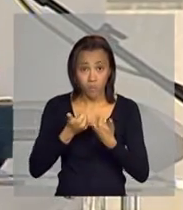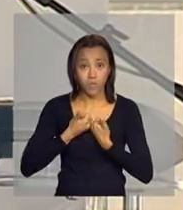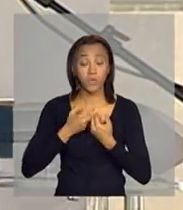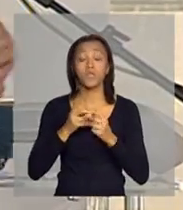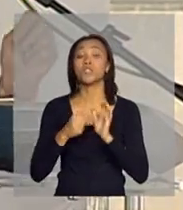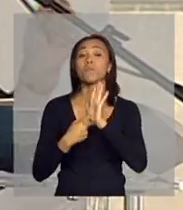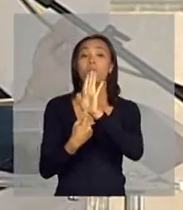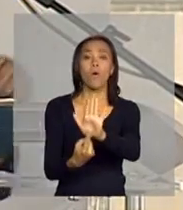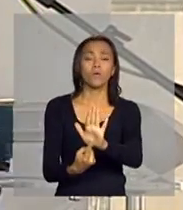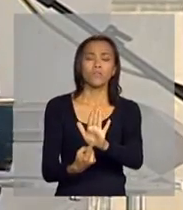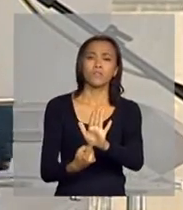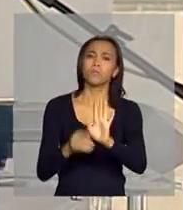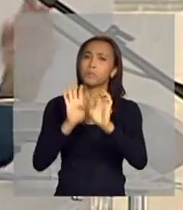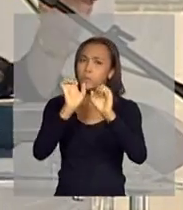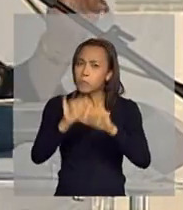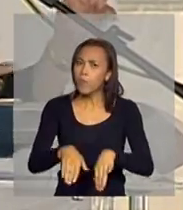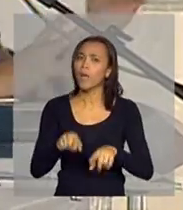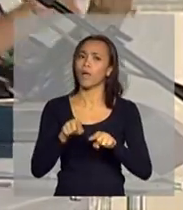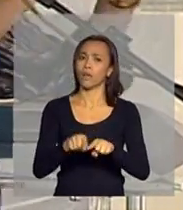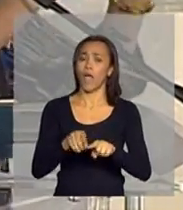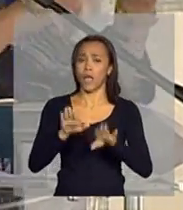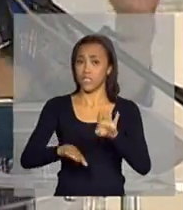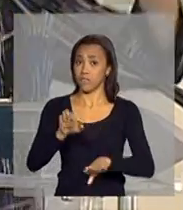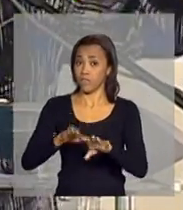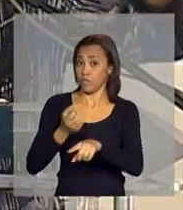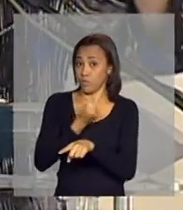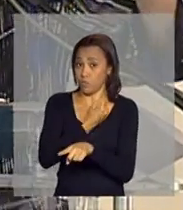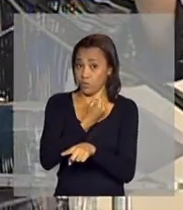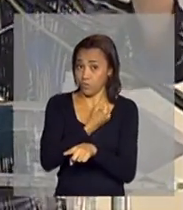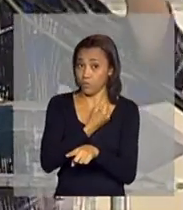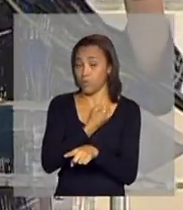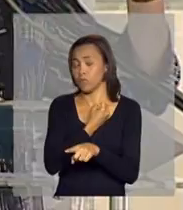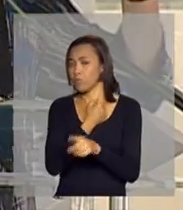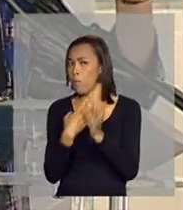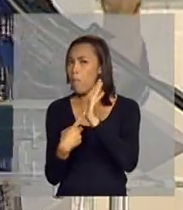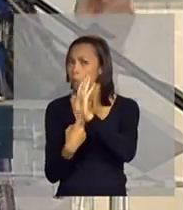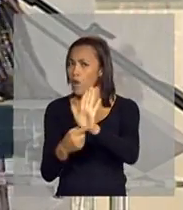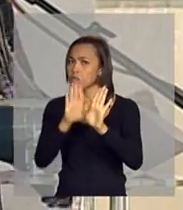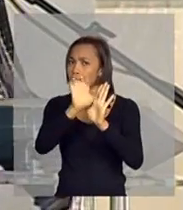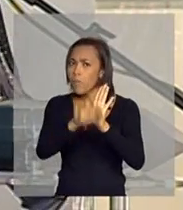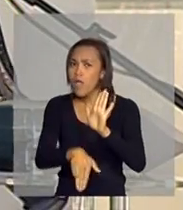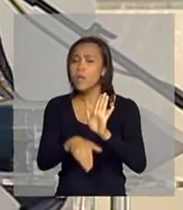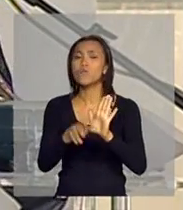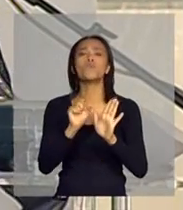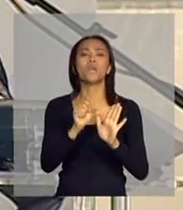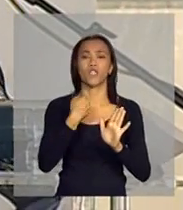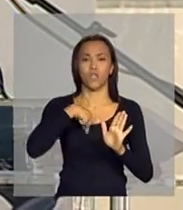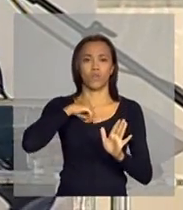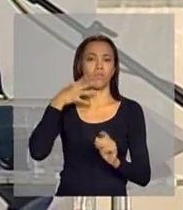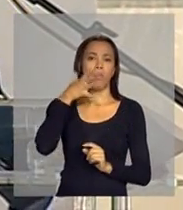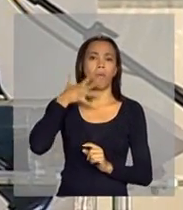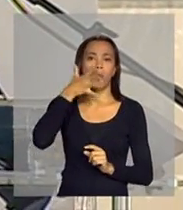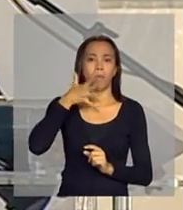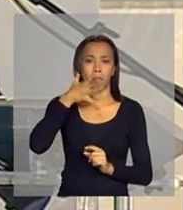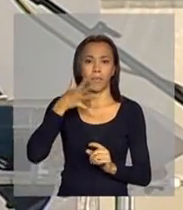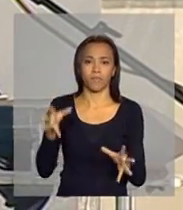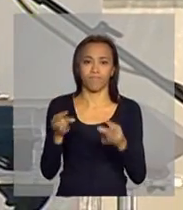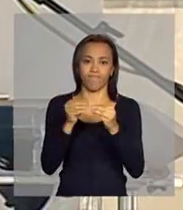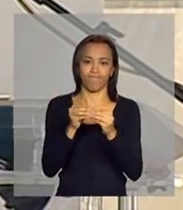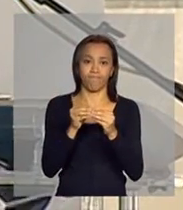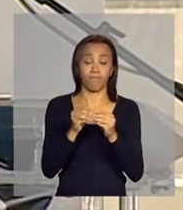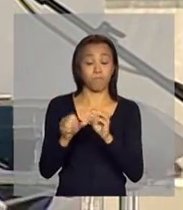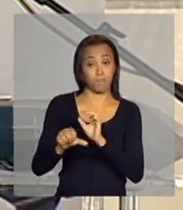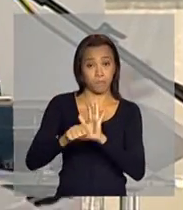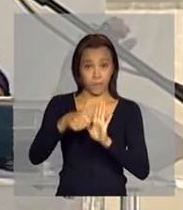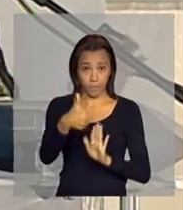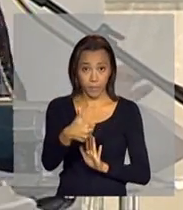mostram muito bem esse fato. Às vezes, os números ilustram bem o que a gente está falando.